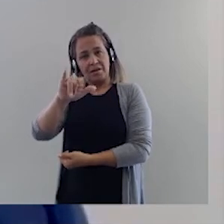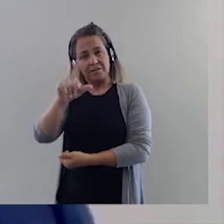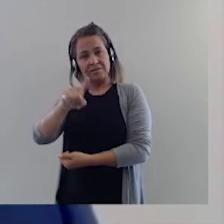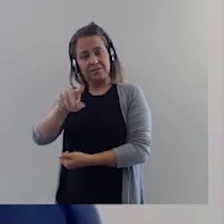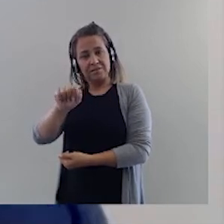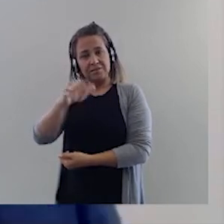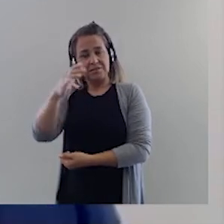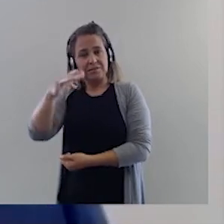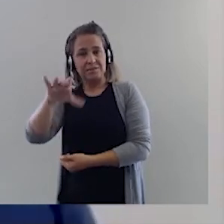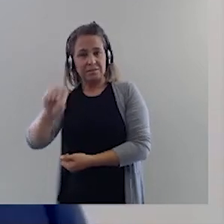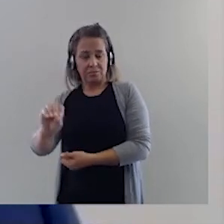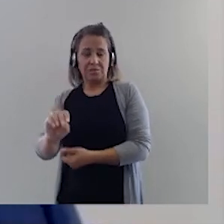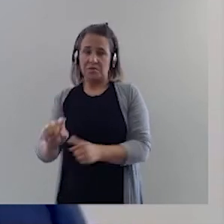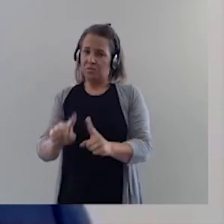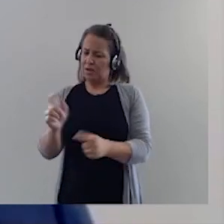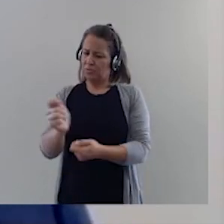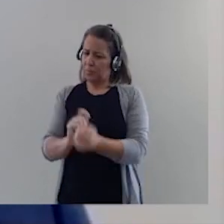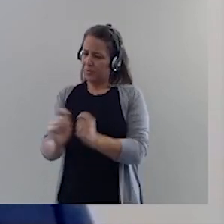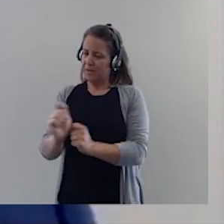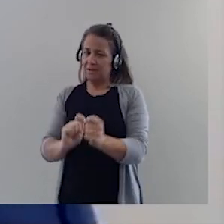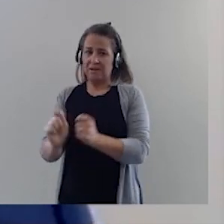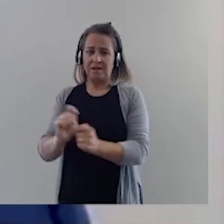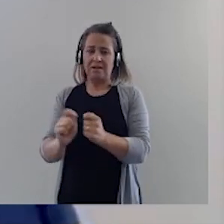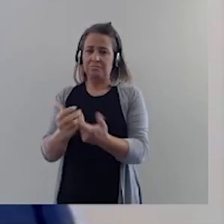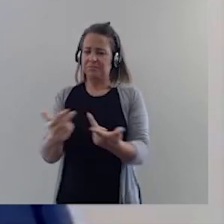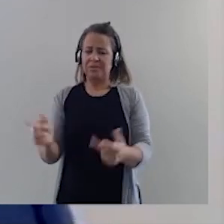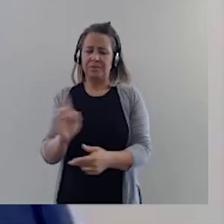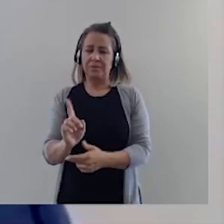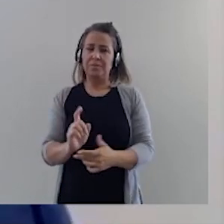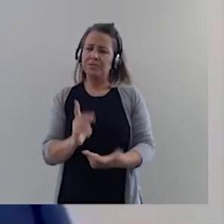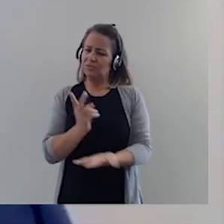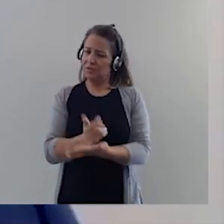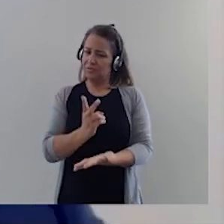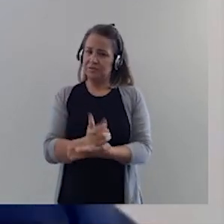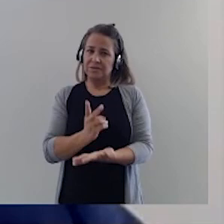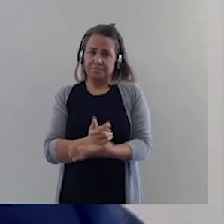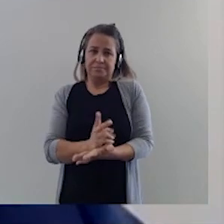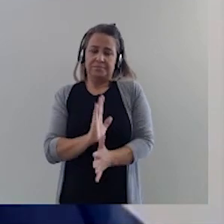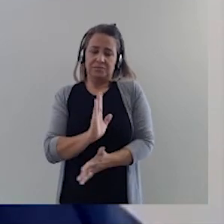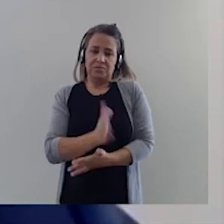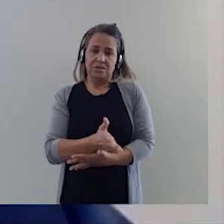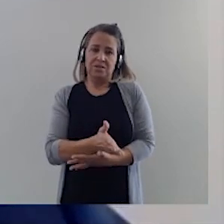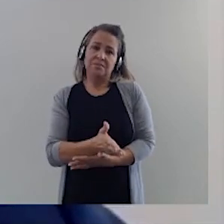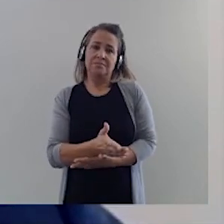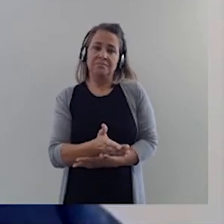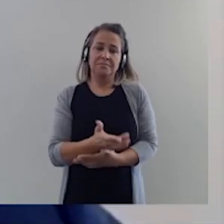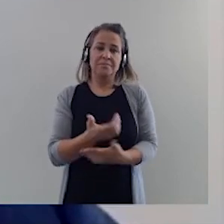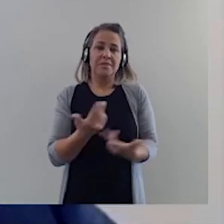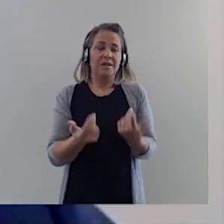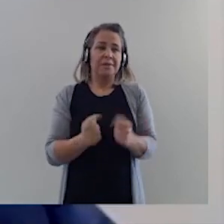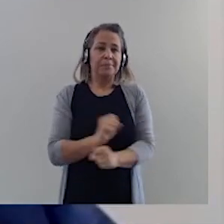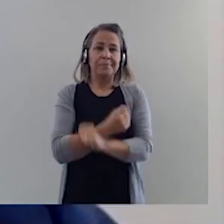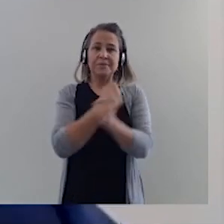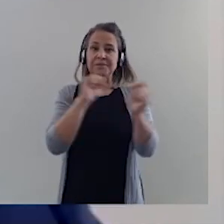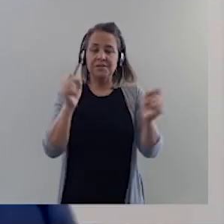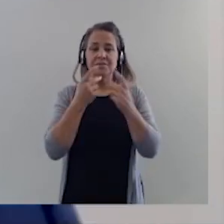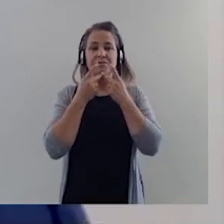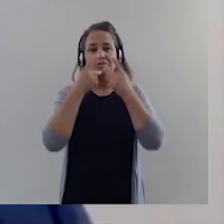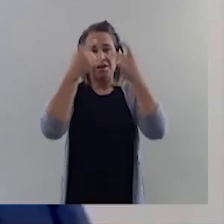porque ele já está consolidado e é impossível você cogitar de